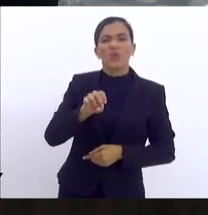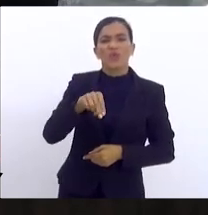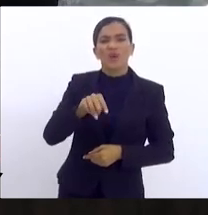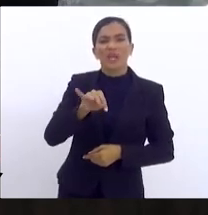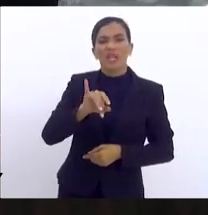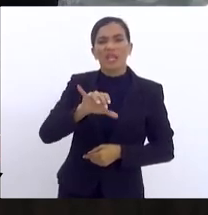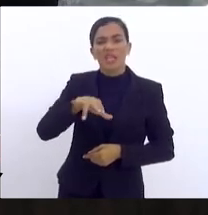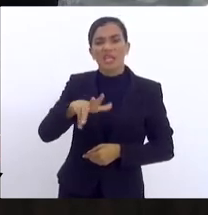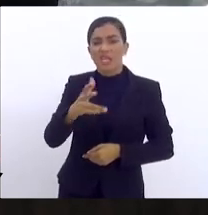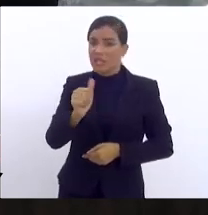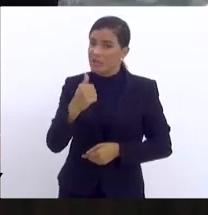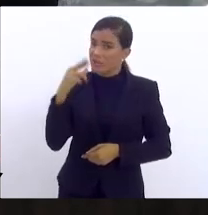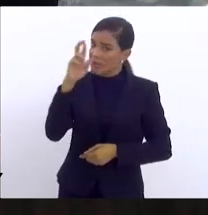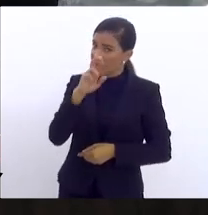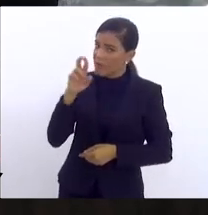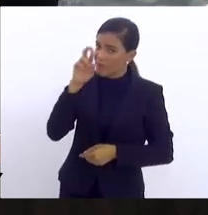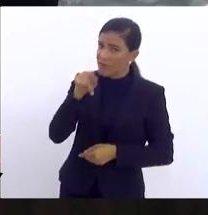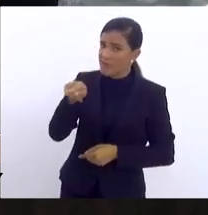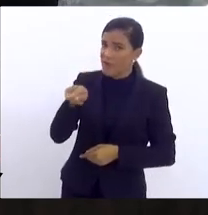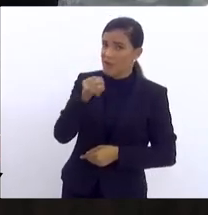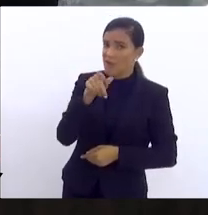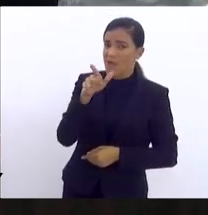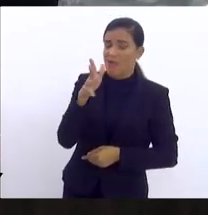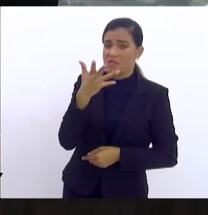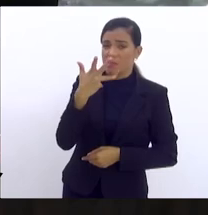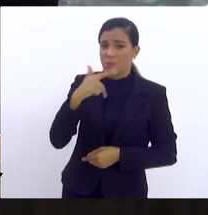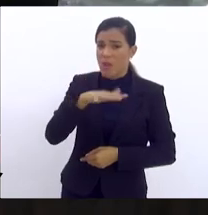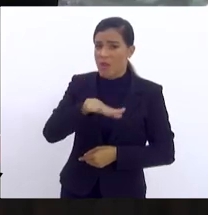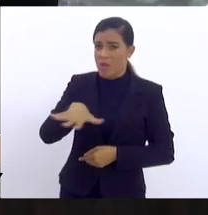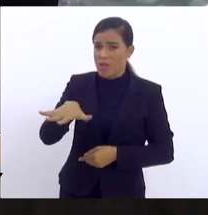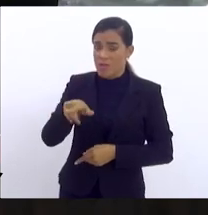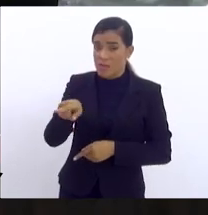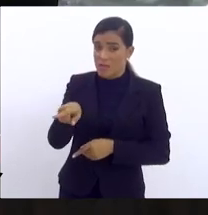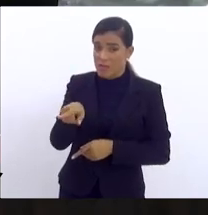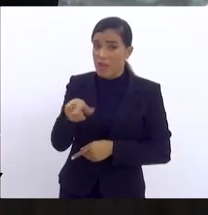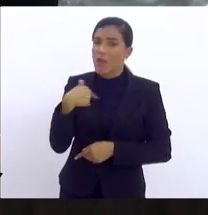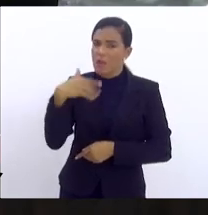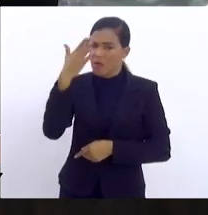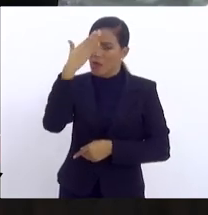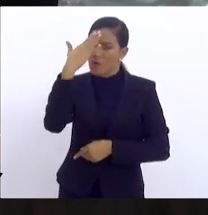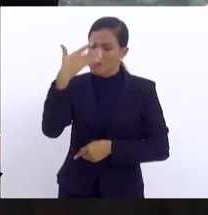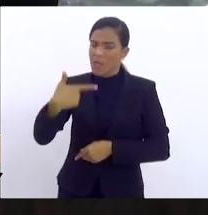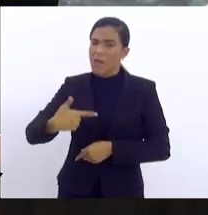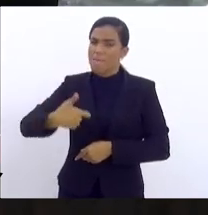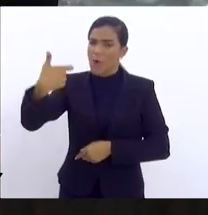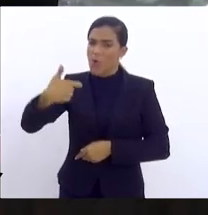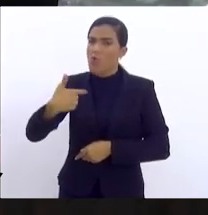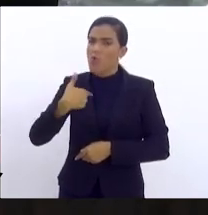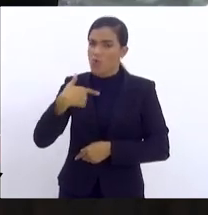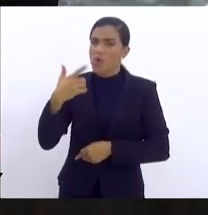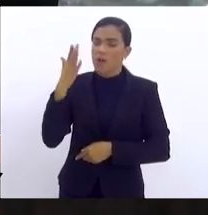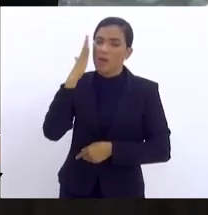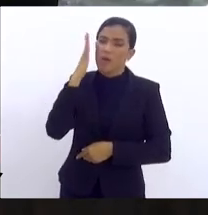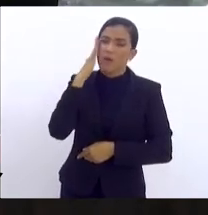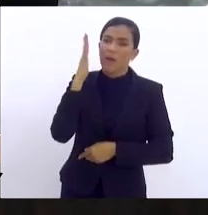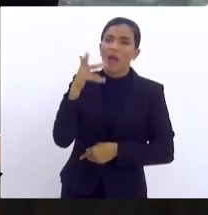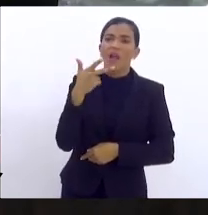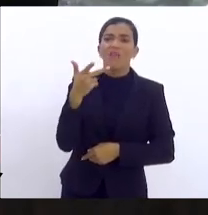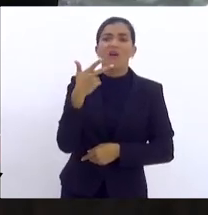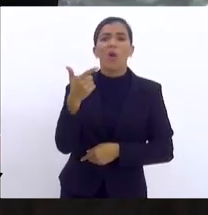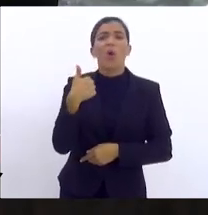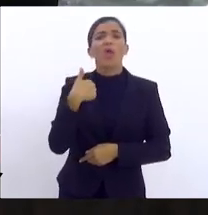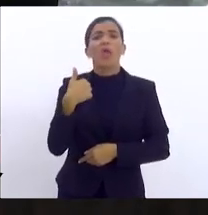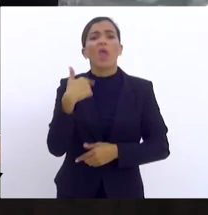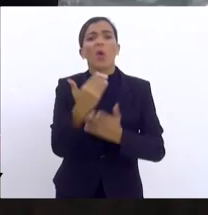aí pelo amor de Deus vamos investigar esse moleque Vamos pegar esse moleque eu sei que ele tá baleado mas tem que pegar porque ele falou que eu tô indo muito